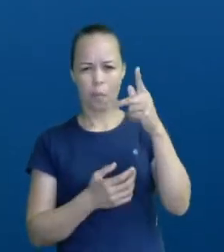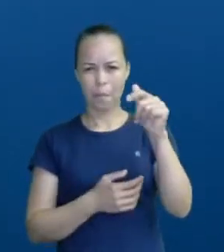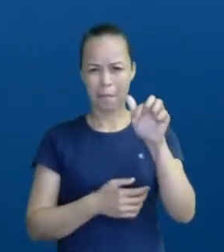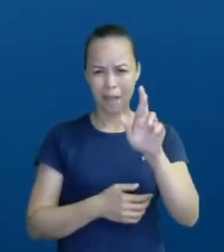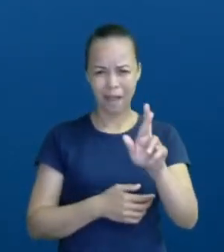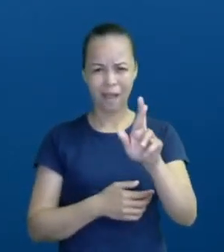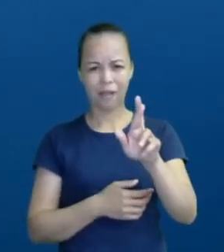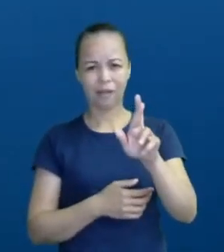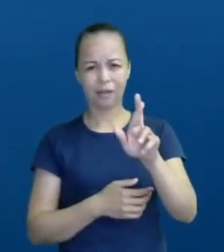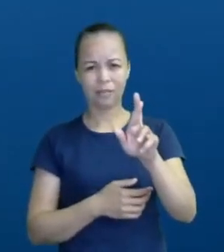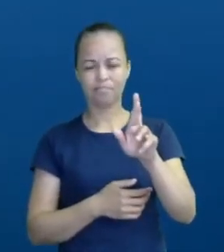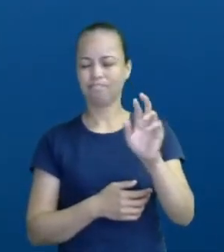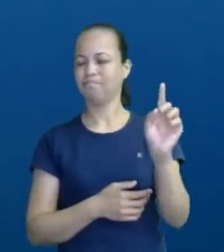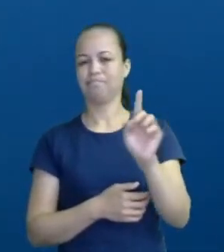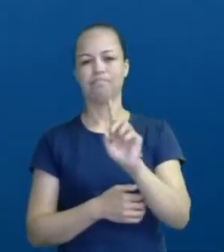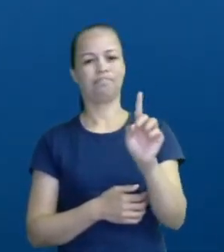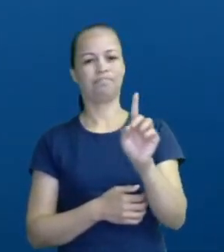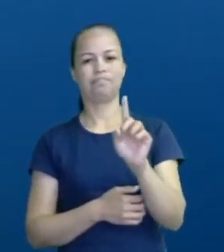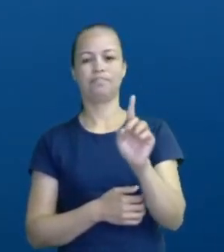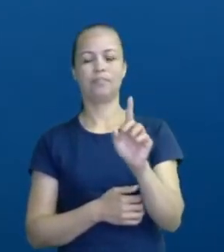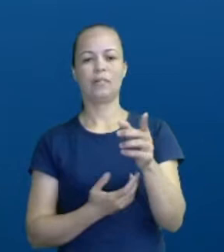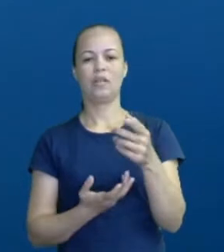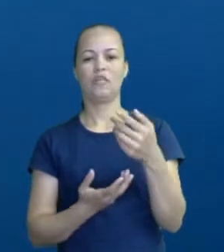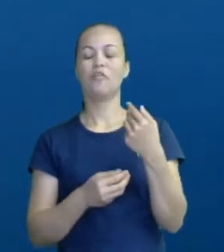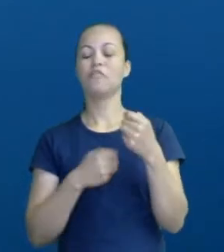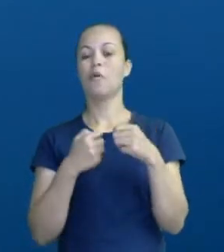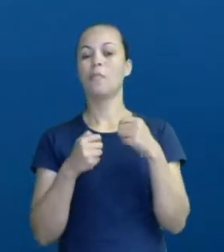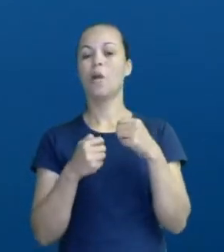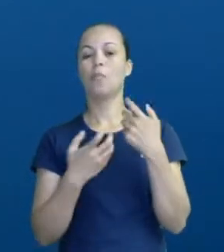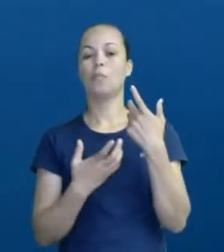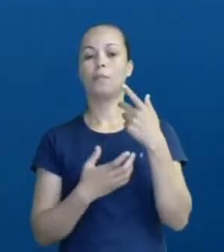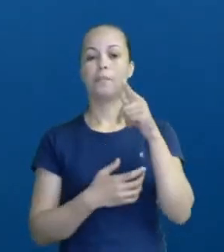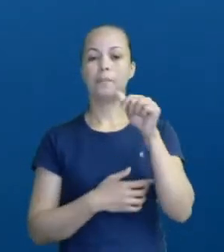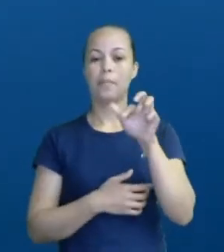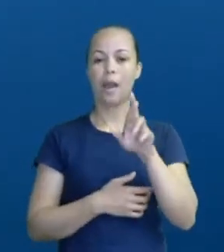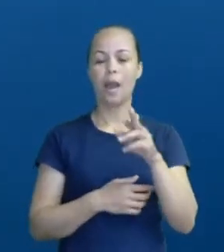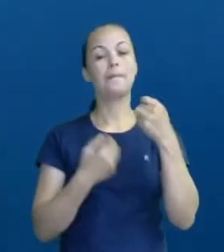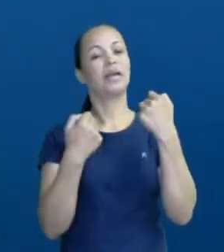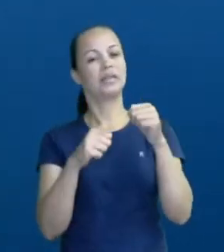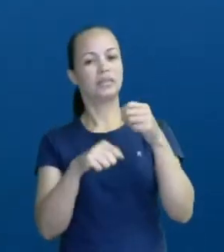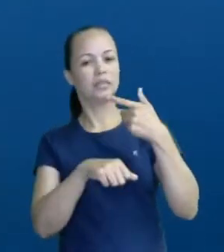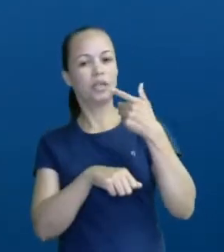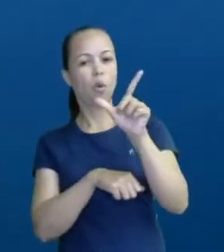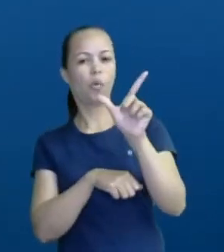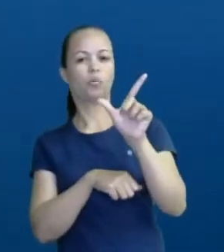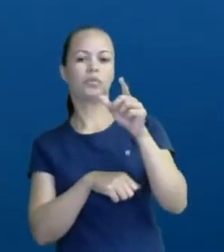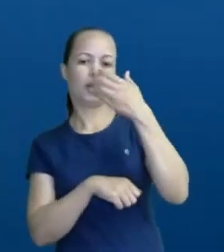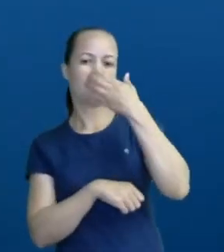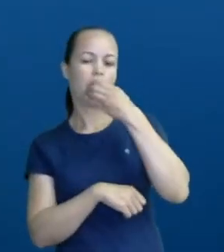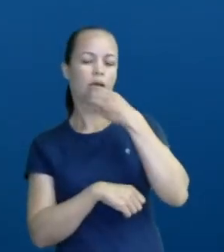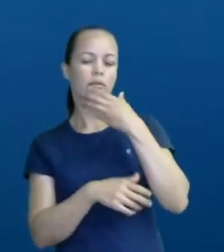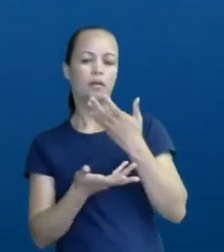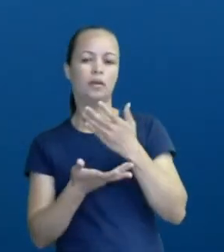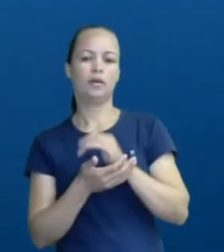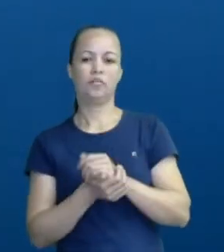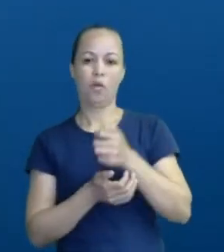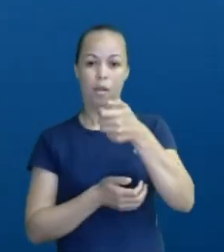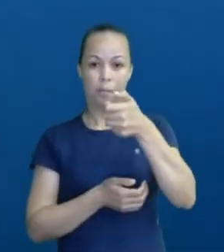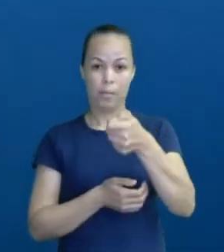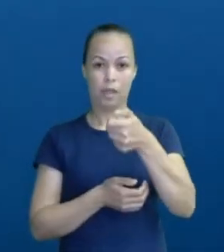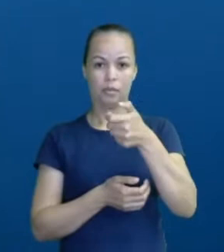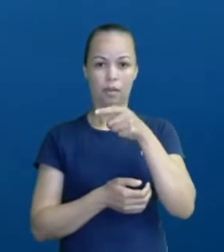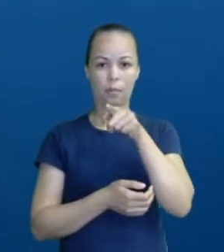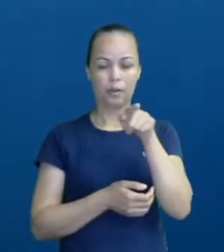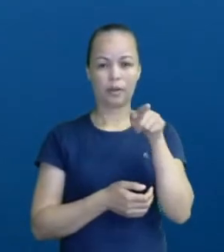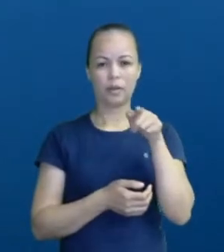par? Não, porque para formar um par vai precisar de outra maçã, tá certo? Vou apertar aqui